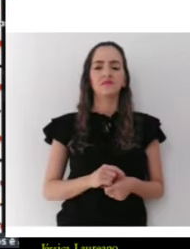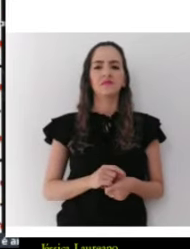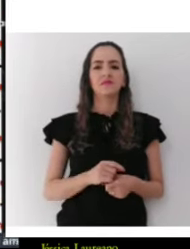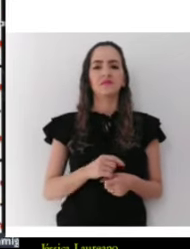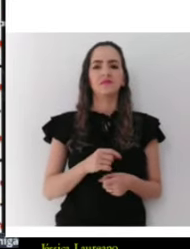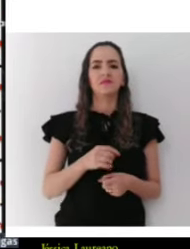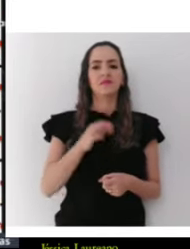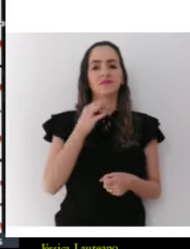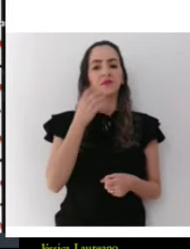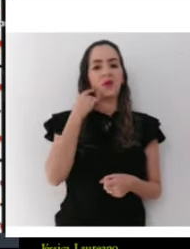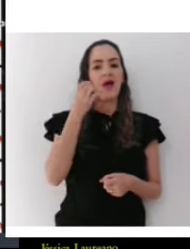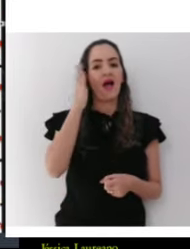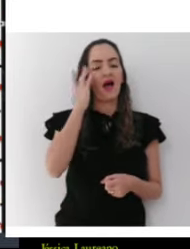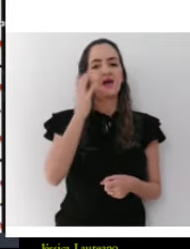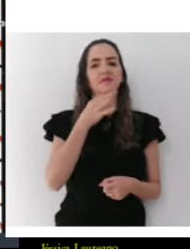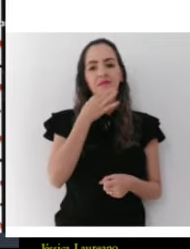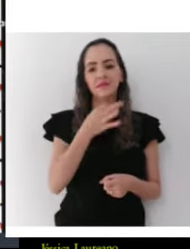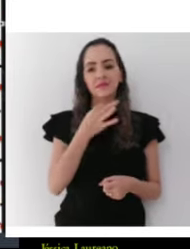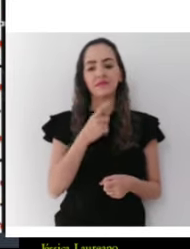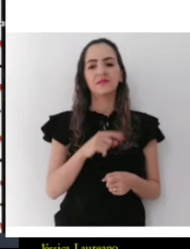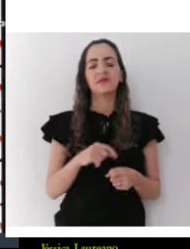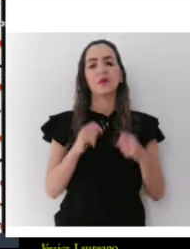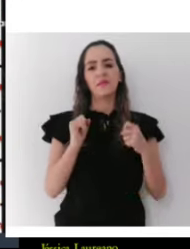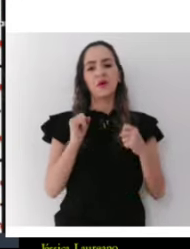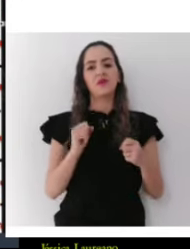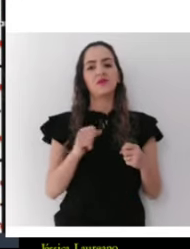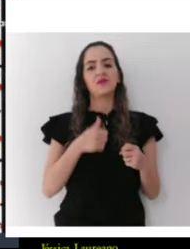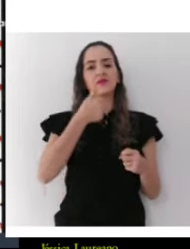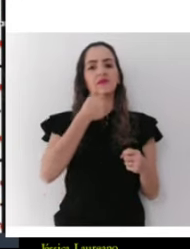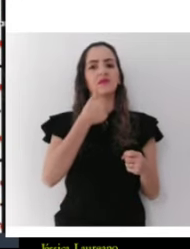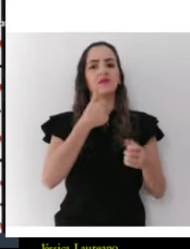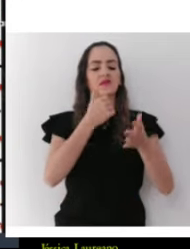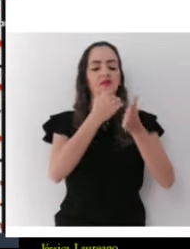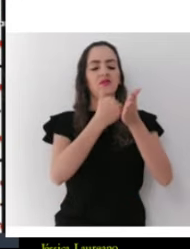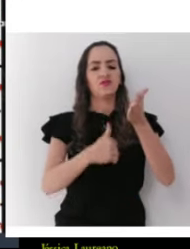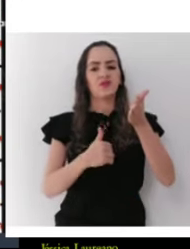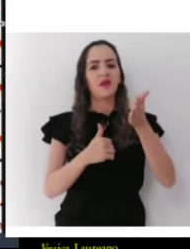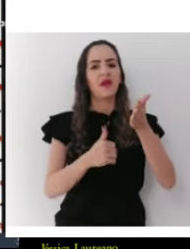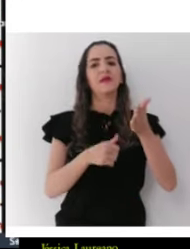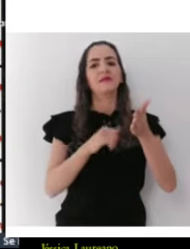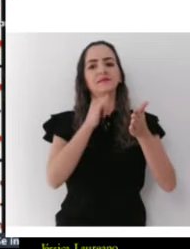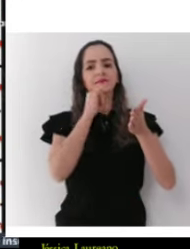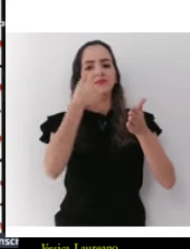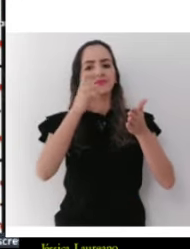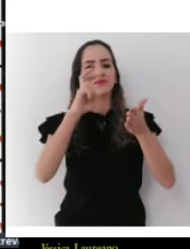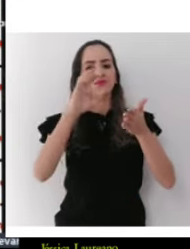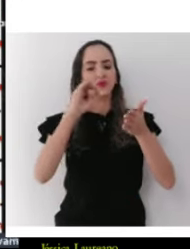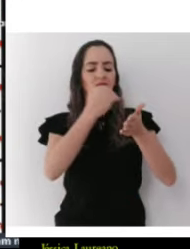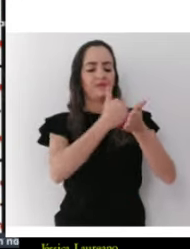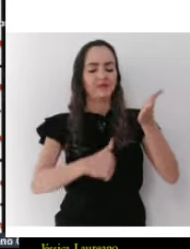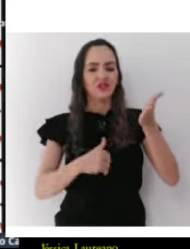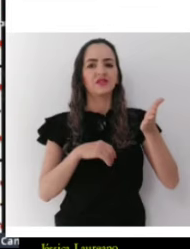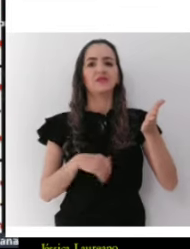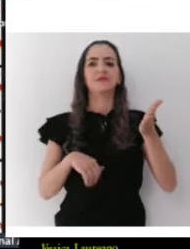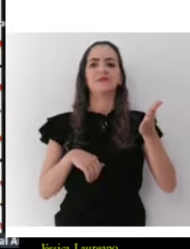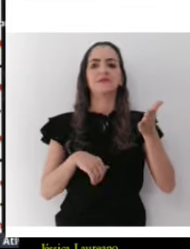total. Ó, tá vendo que eu diminui o 150 do primeiro chute? Aqui, ó. 150 aqui embaixo do outro